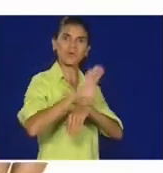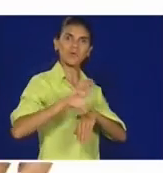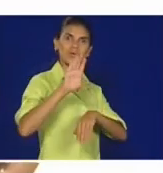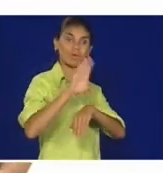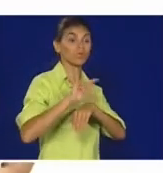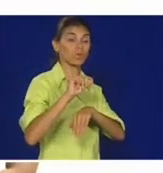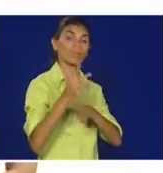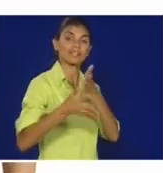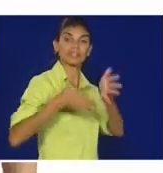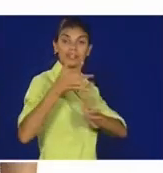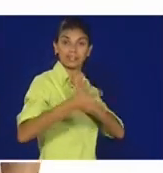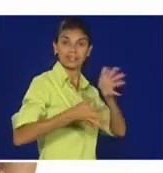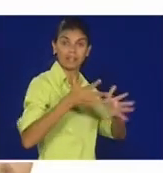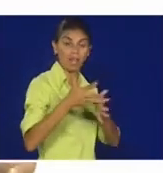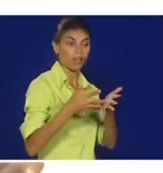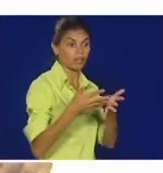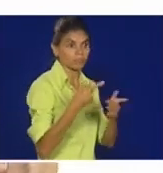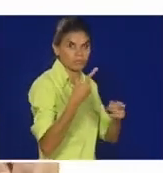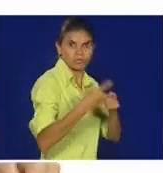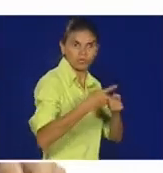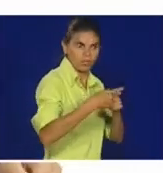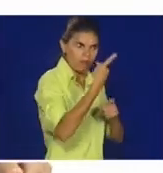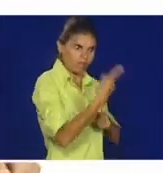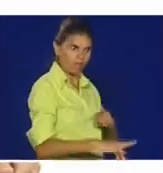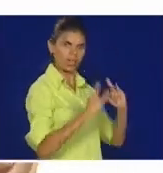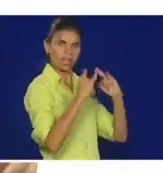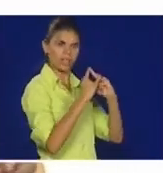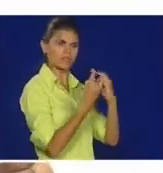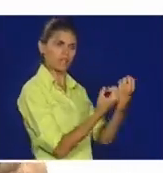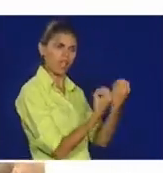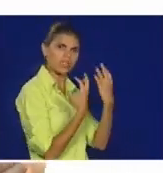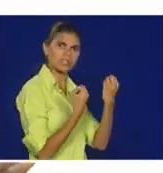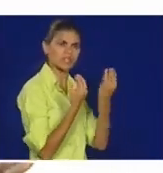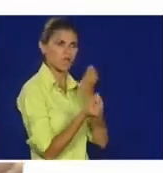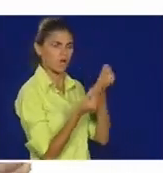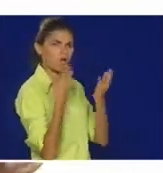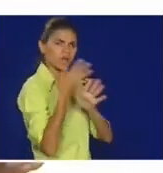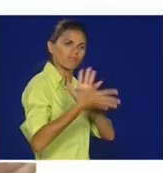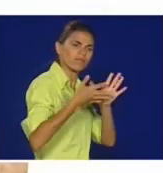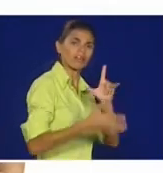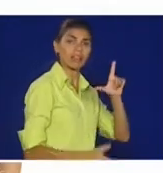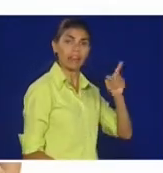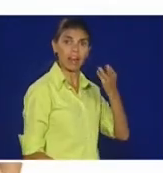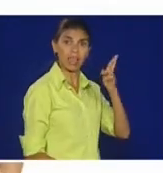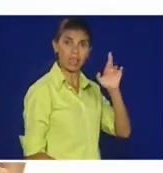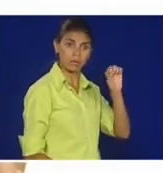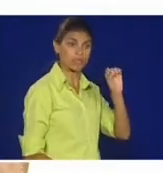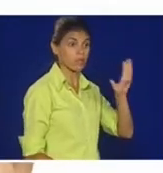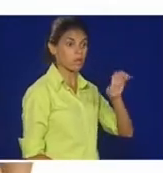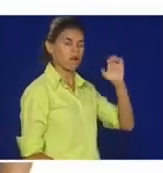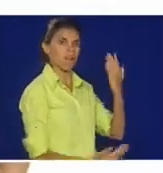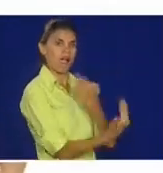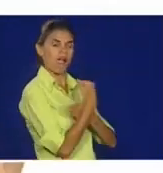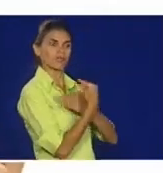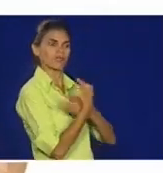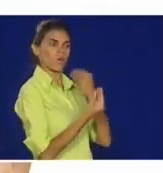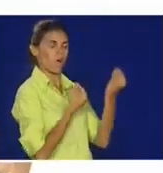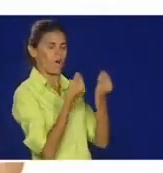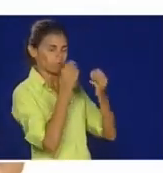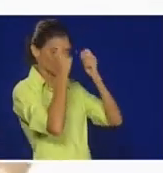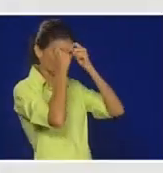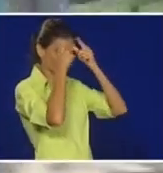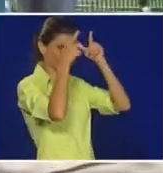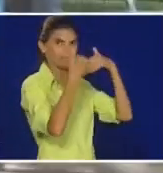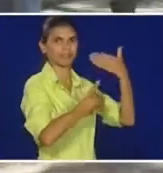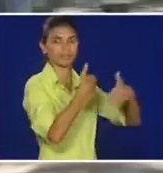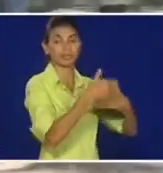sinais também. Porque aqui tem a língua de Libras para as mães, que ajuda muito. Muito